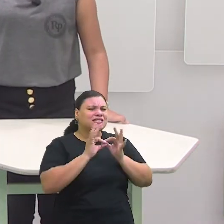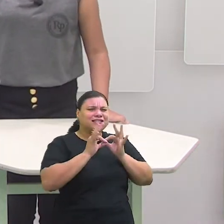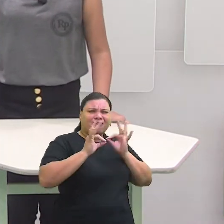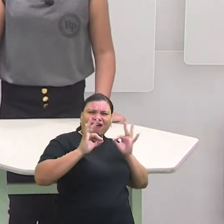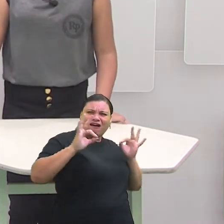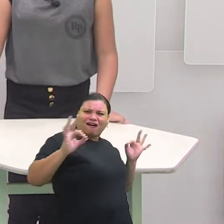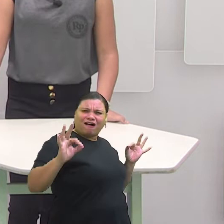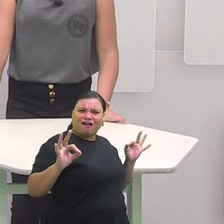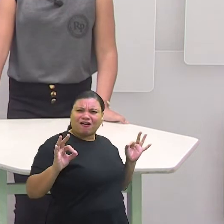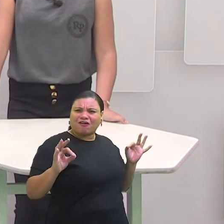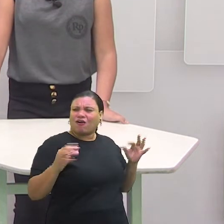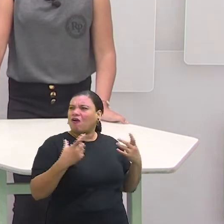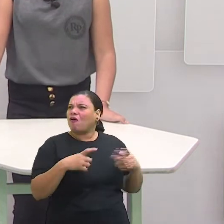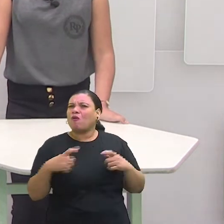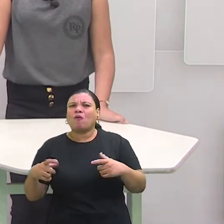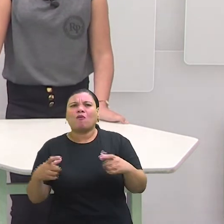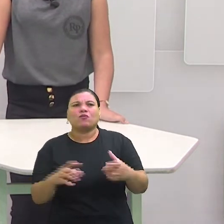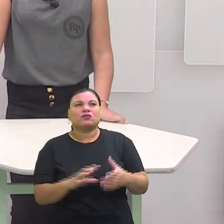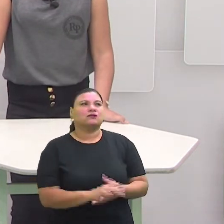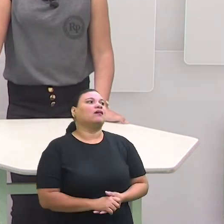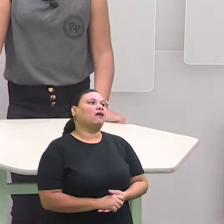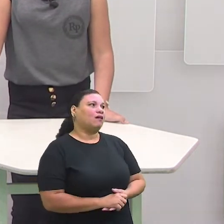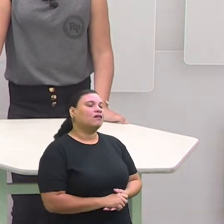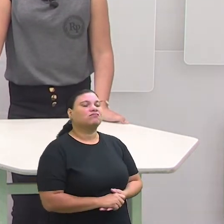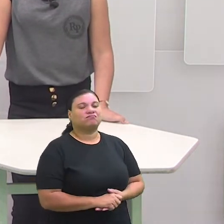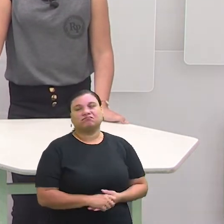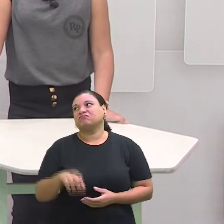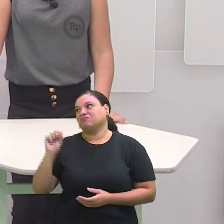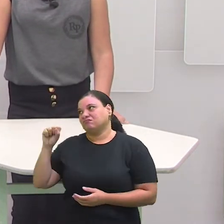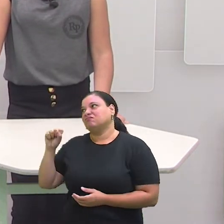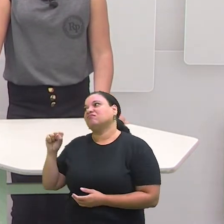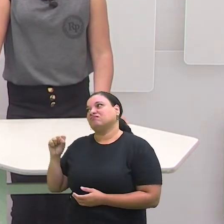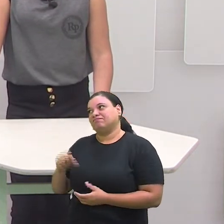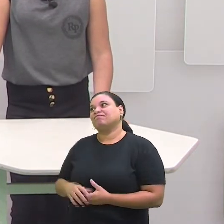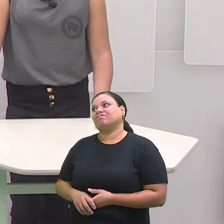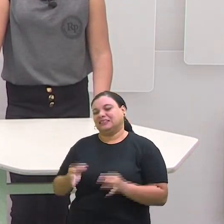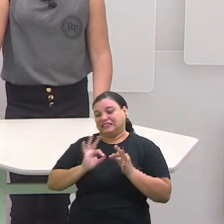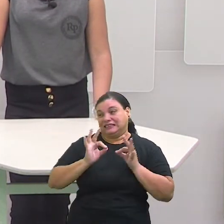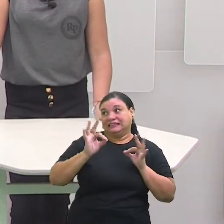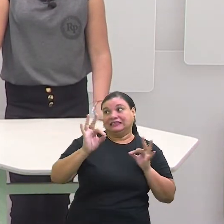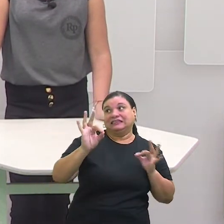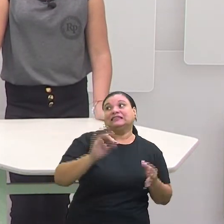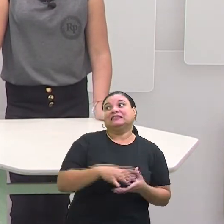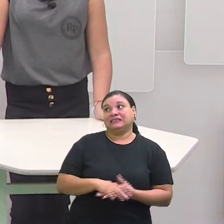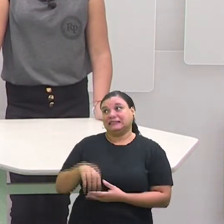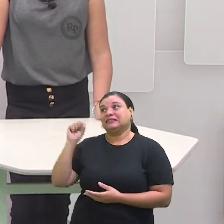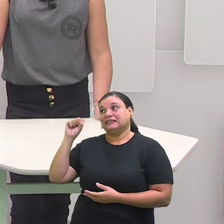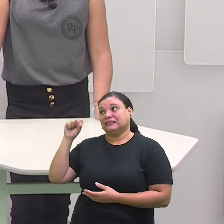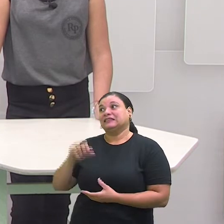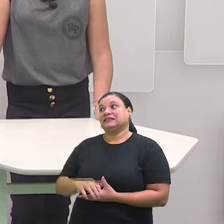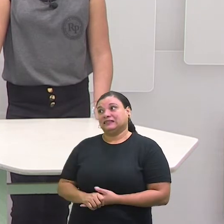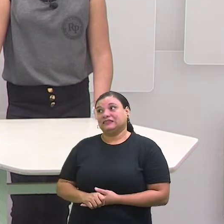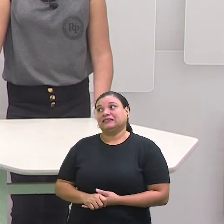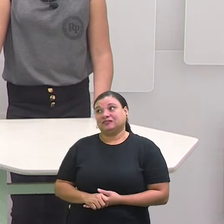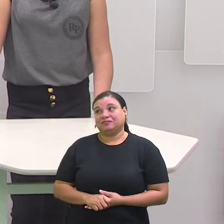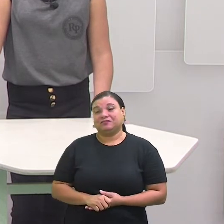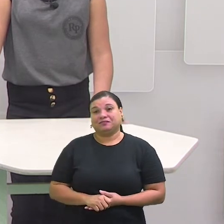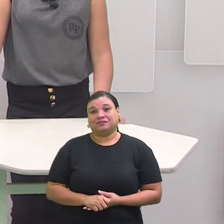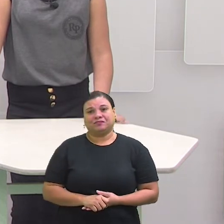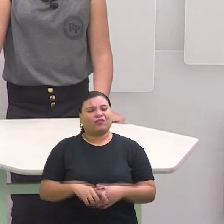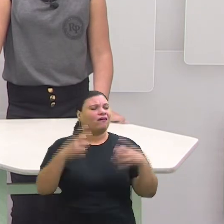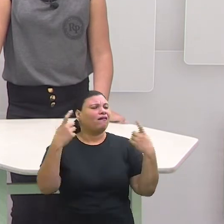É bem longe daqui. É? Sim. Longe? Como é que é o nome do bairro que